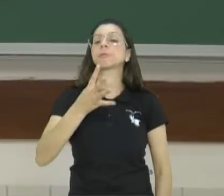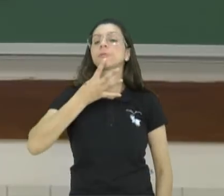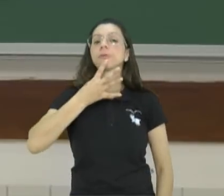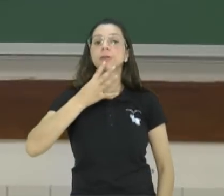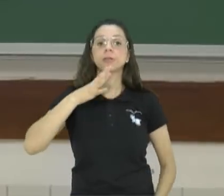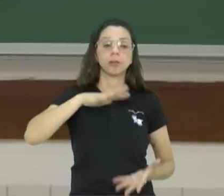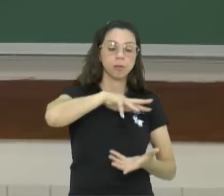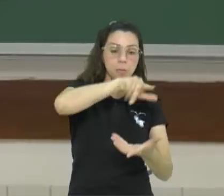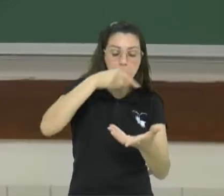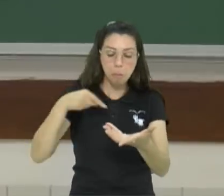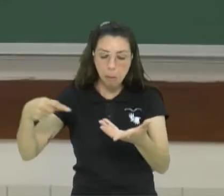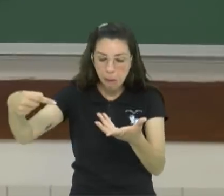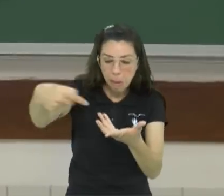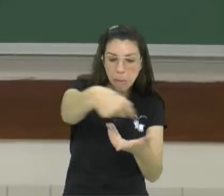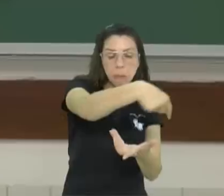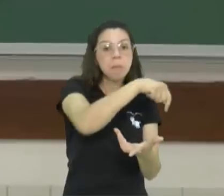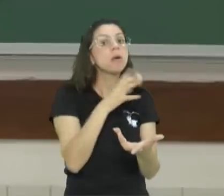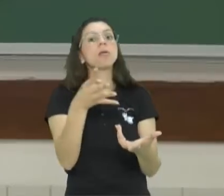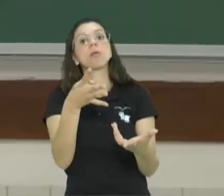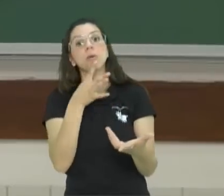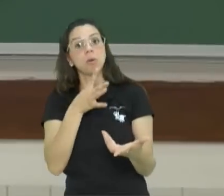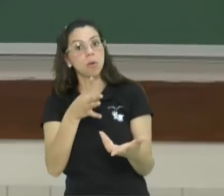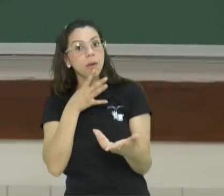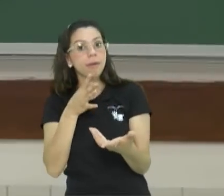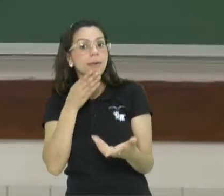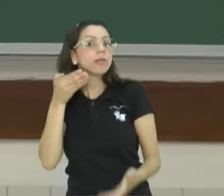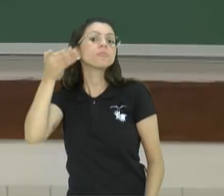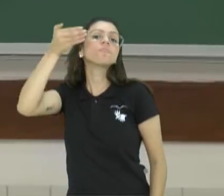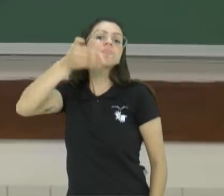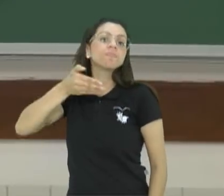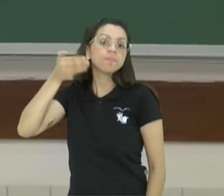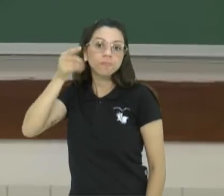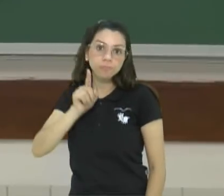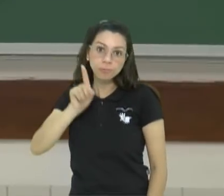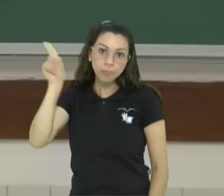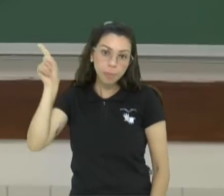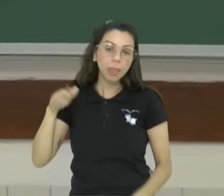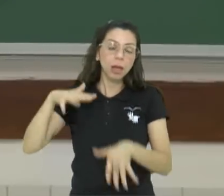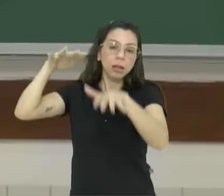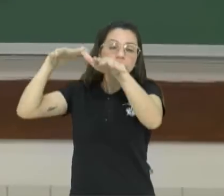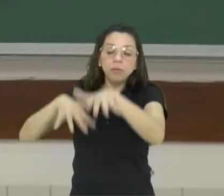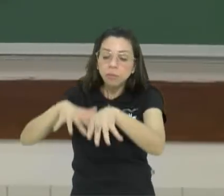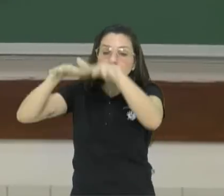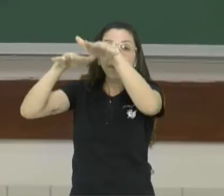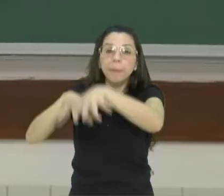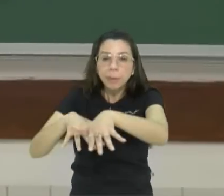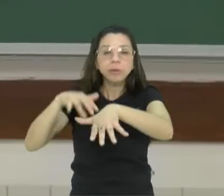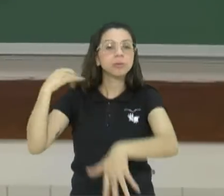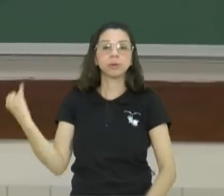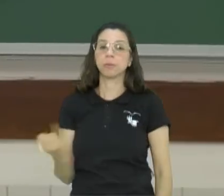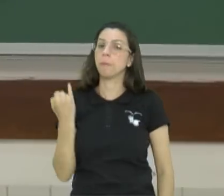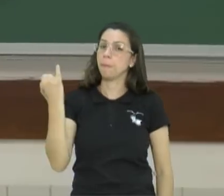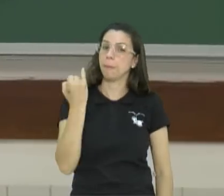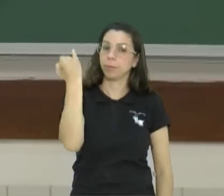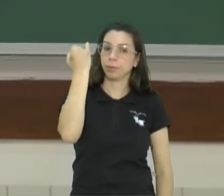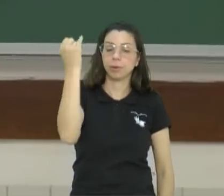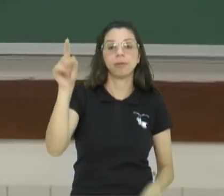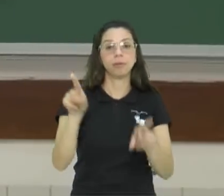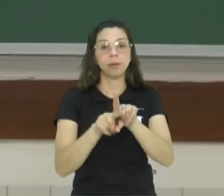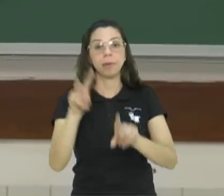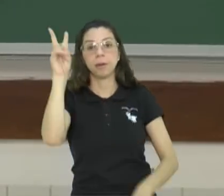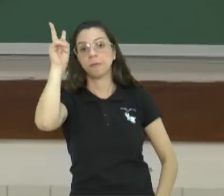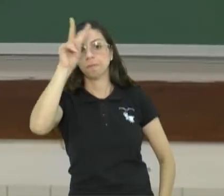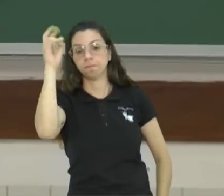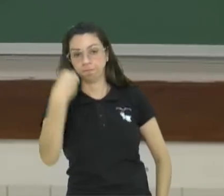foi um movimento essa marcha foi um momento muito importante para a história, tá? E também para a vida do